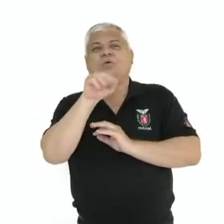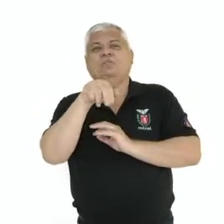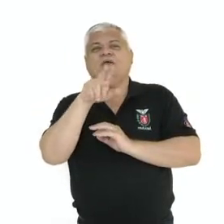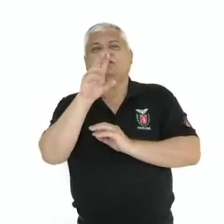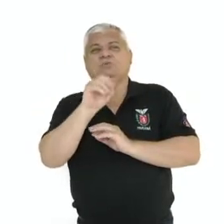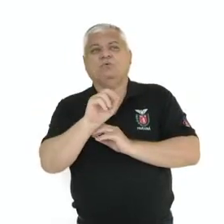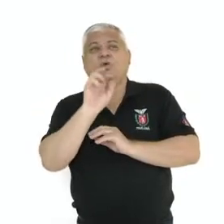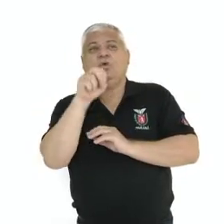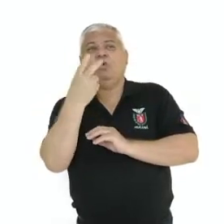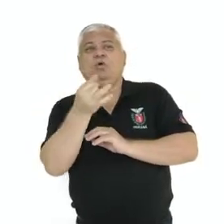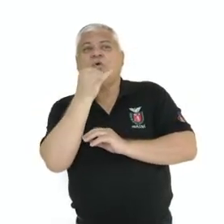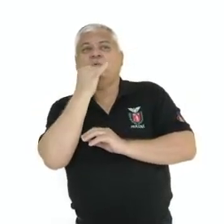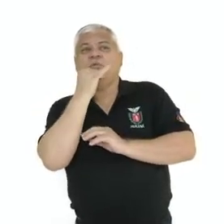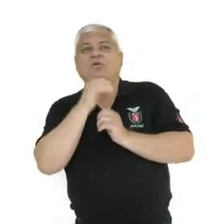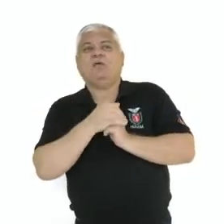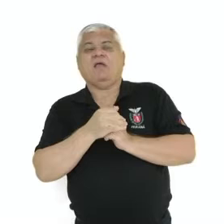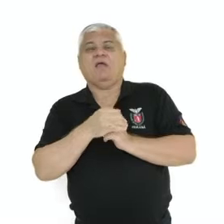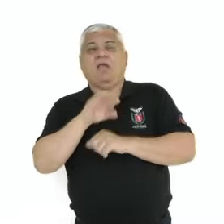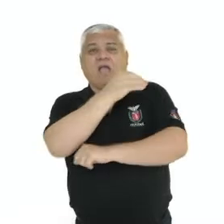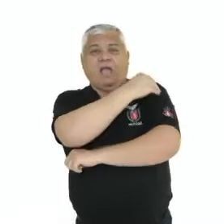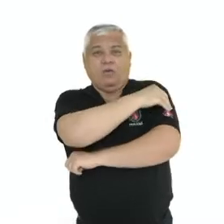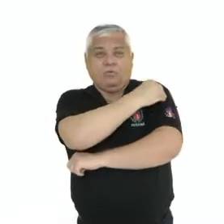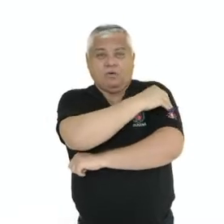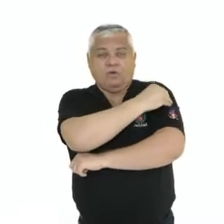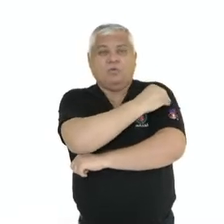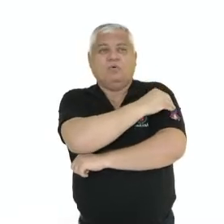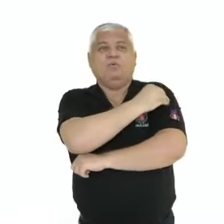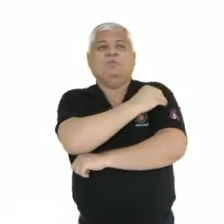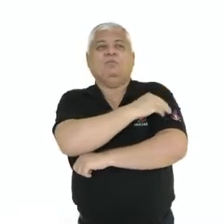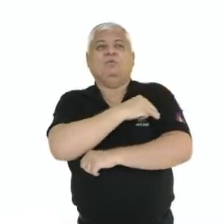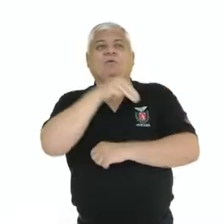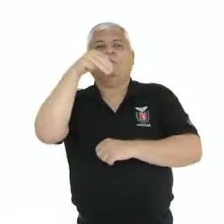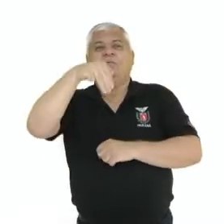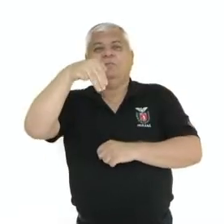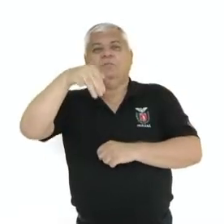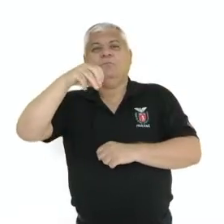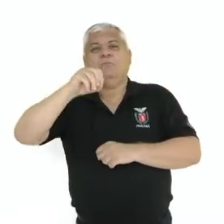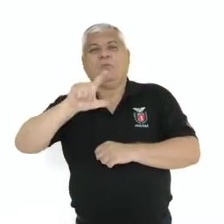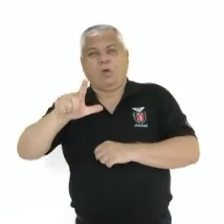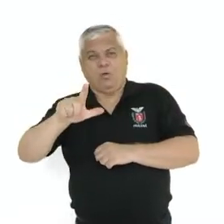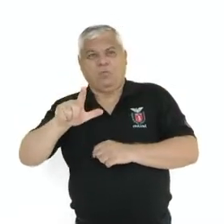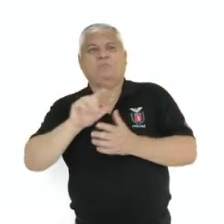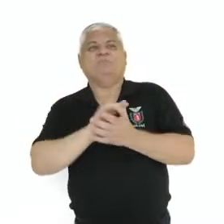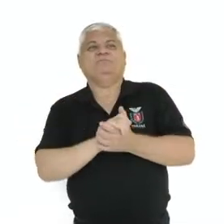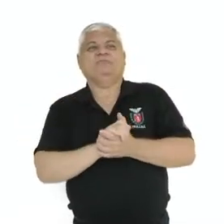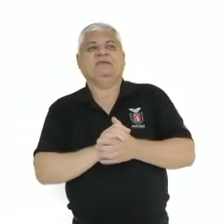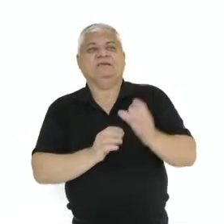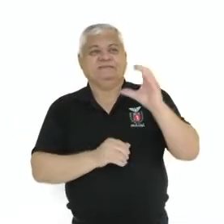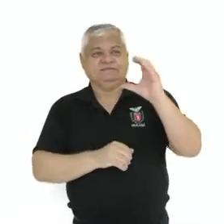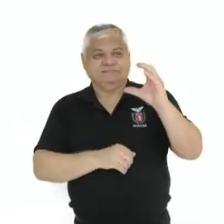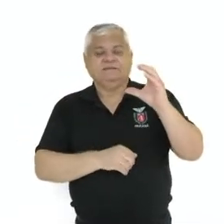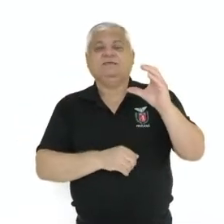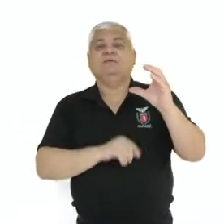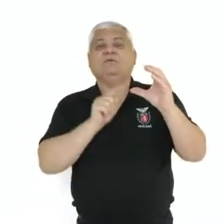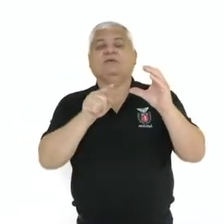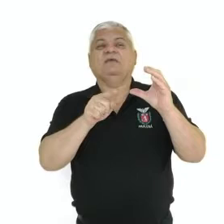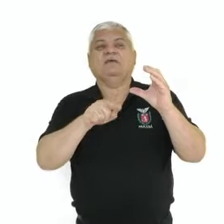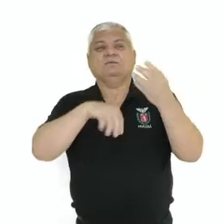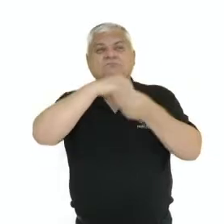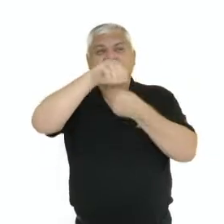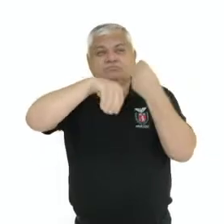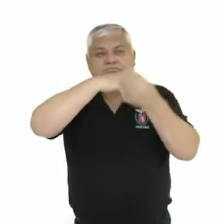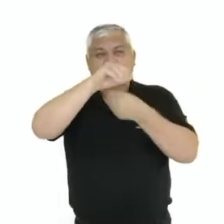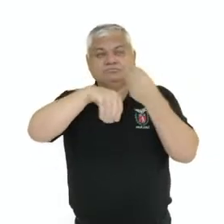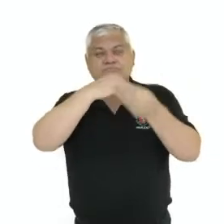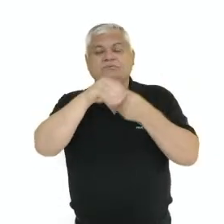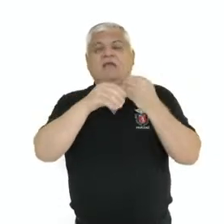ou seja, a substância básica ou alcalina em milimol por litros, e C representa a concentração